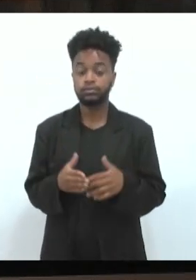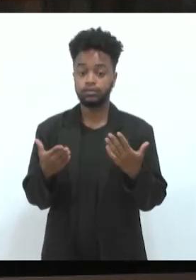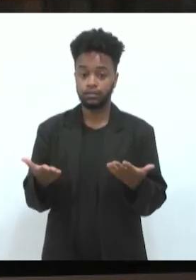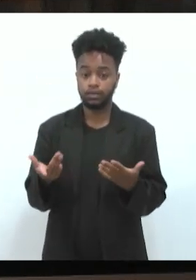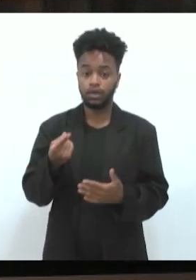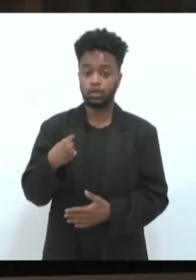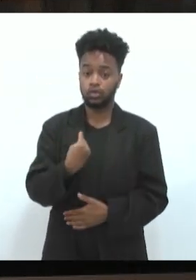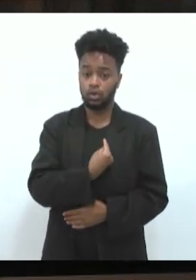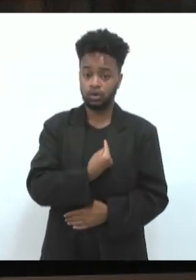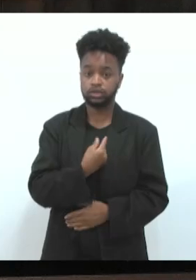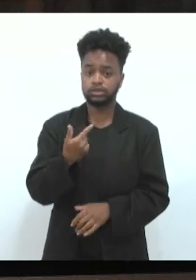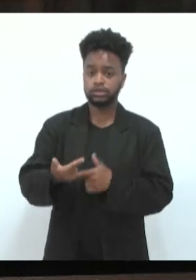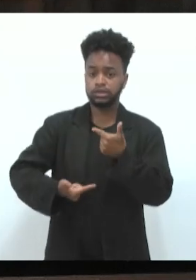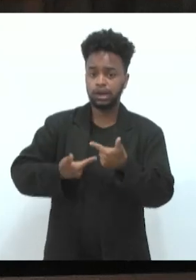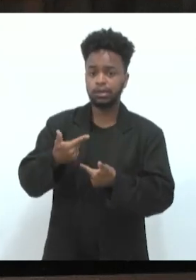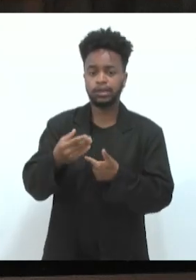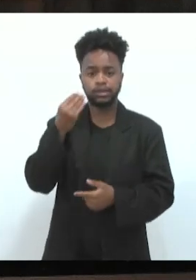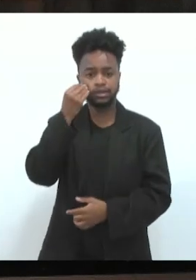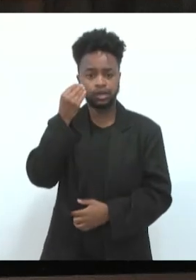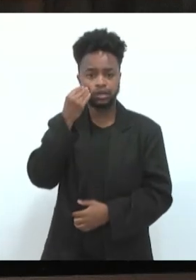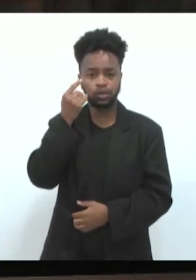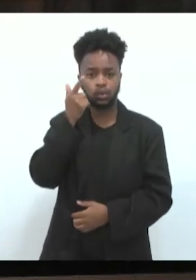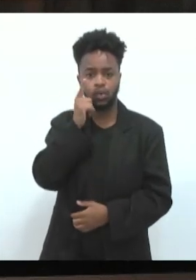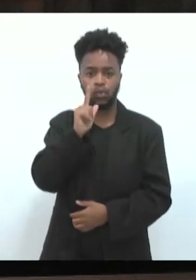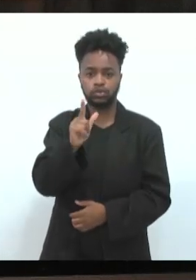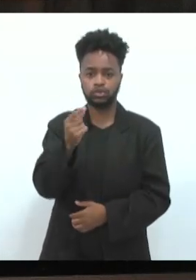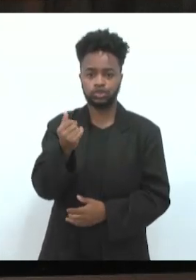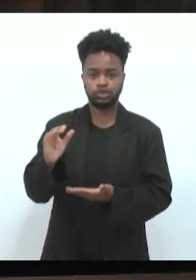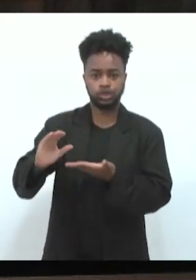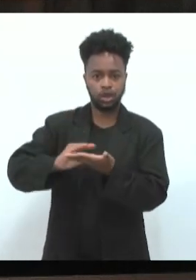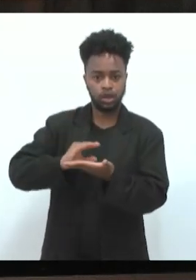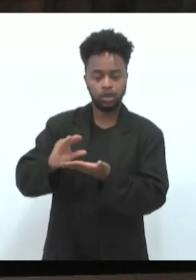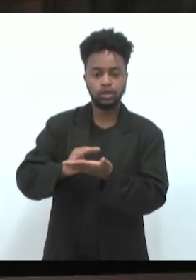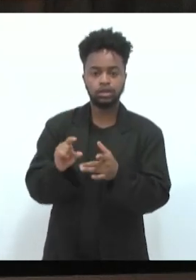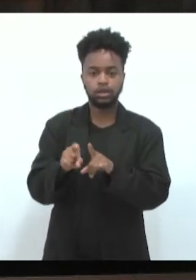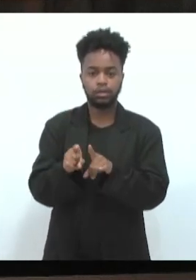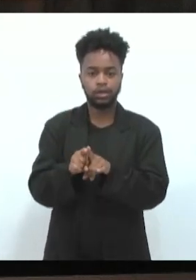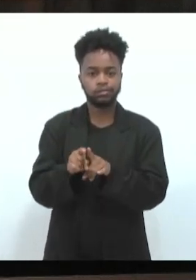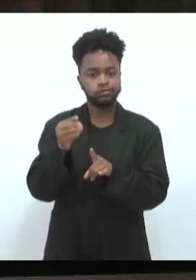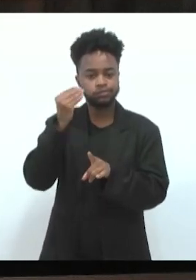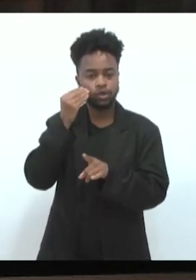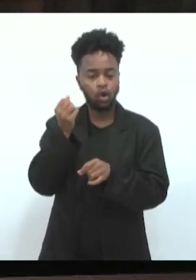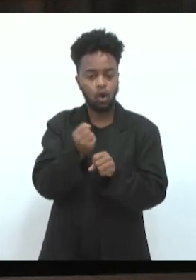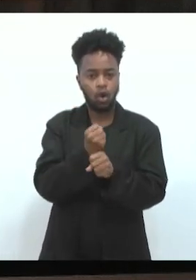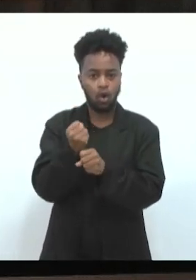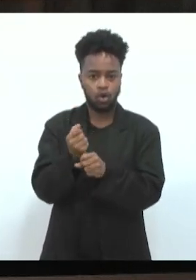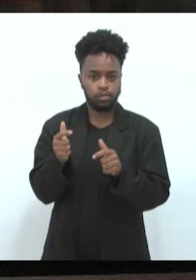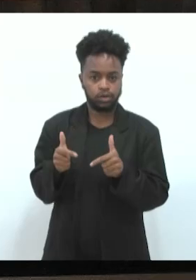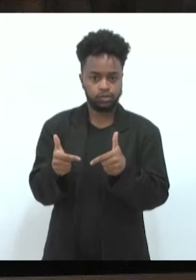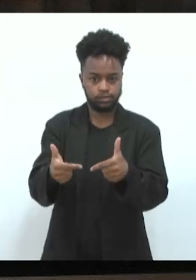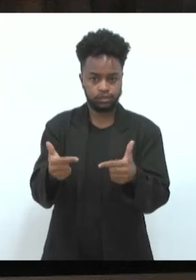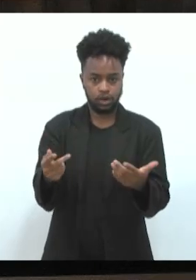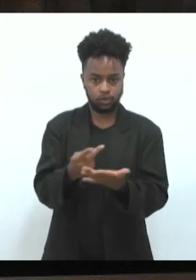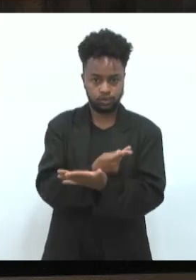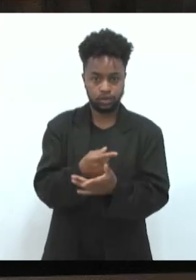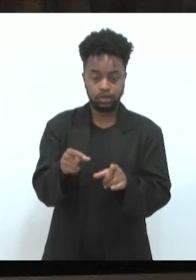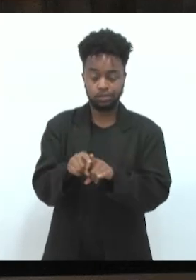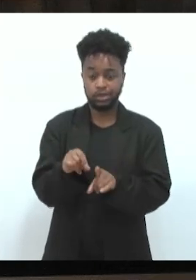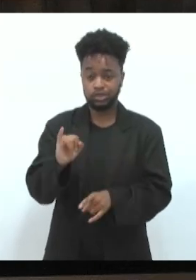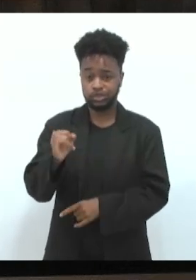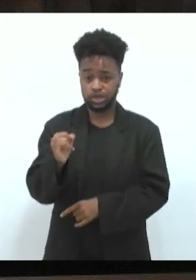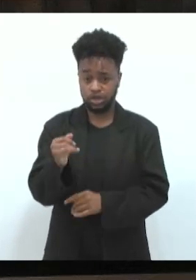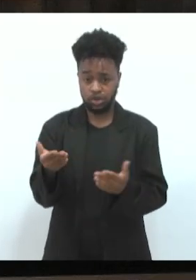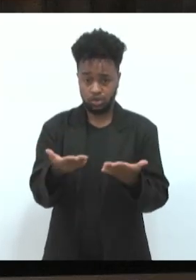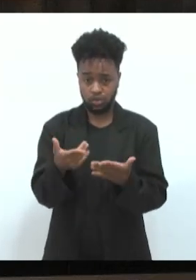vem trabalhando para que a verba seja liberada e a obra aconteça. E em janeiro deste